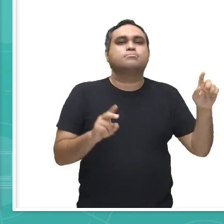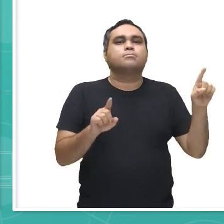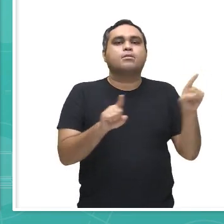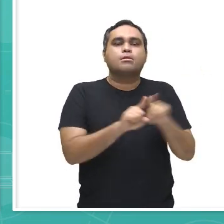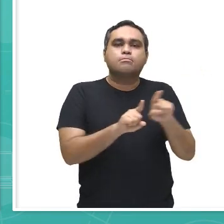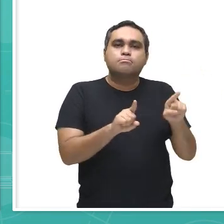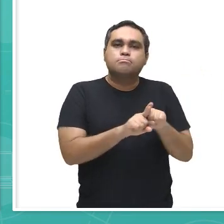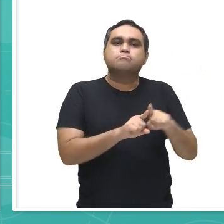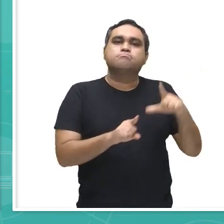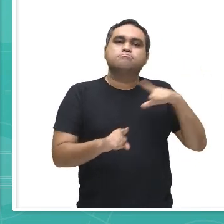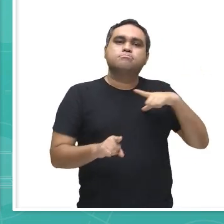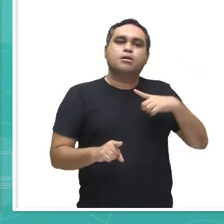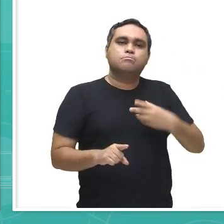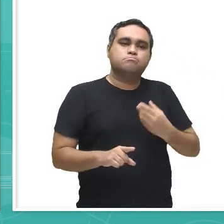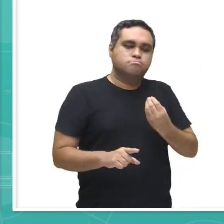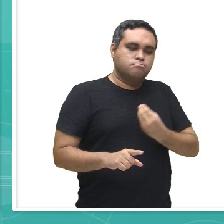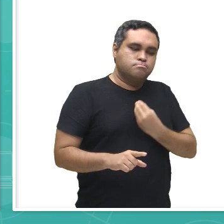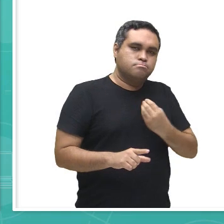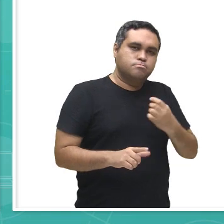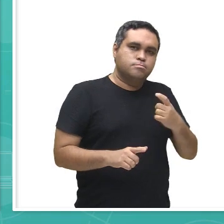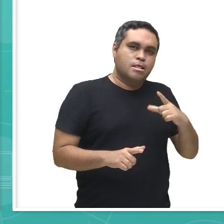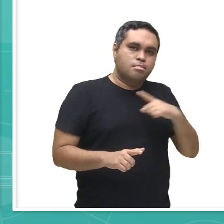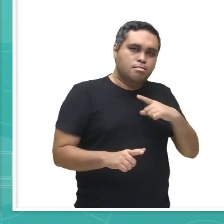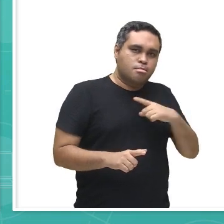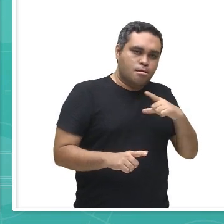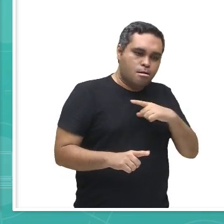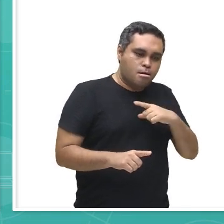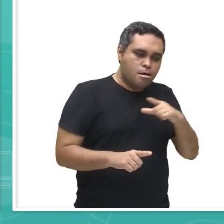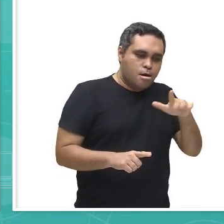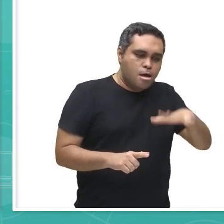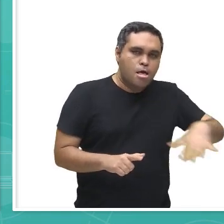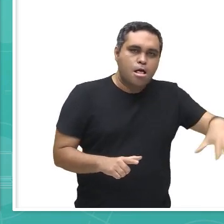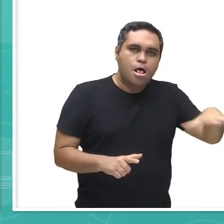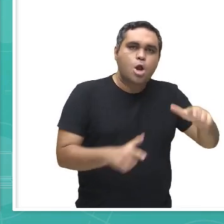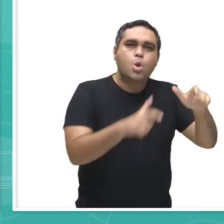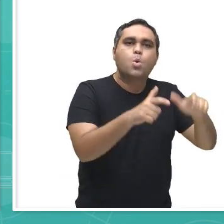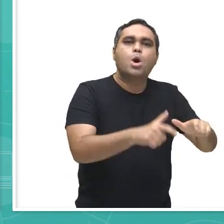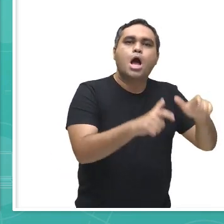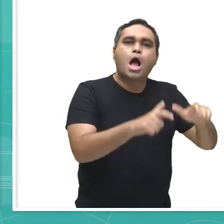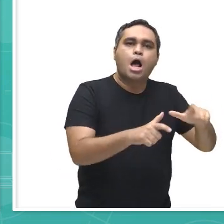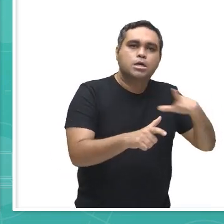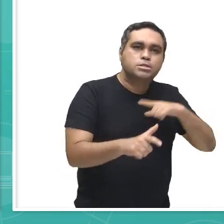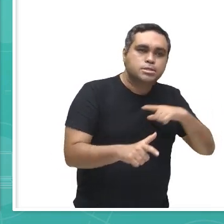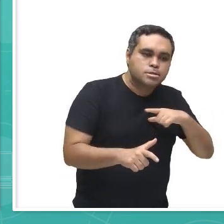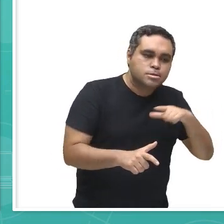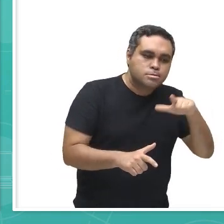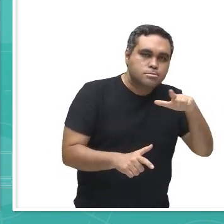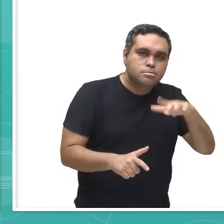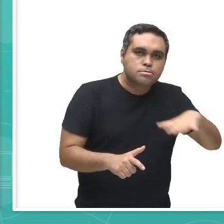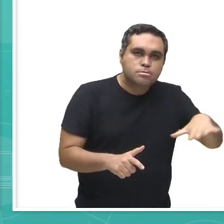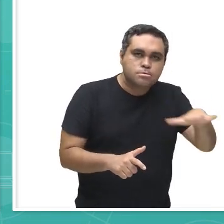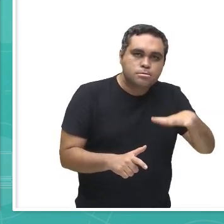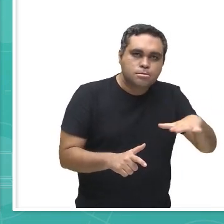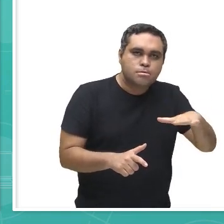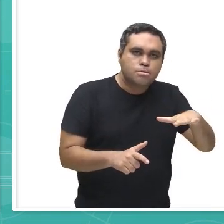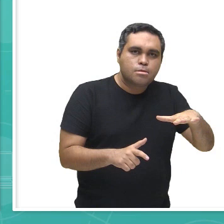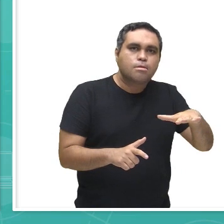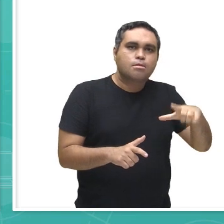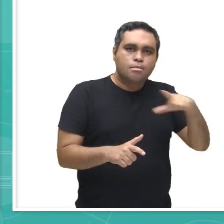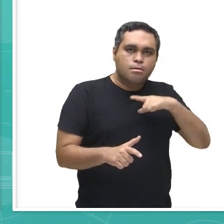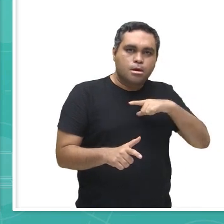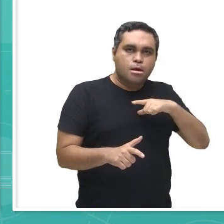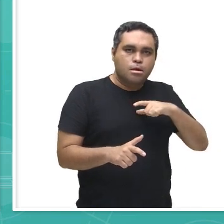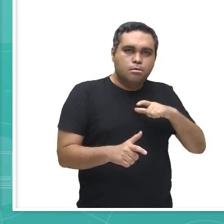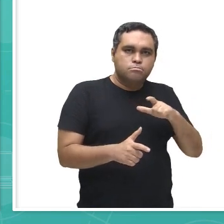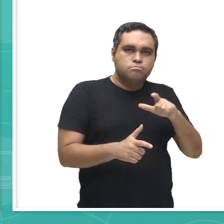que apresenta massa e que ocupa um lugar, Então, a gente vai falar com mais detalhes sobre o